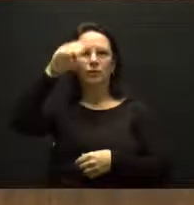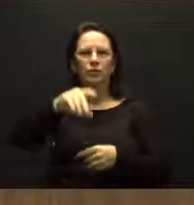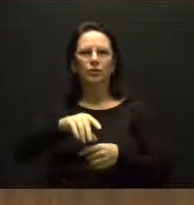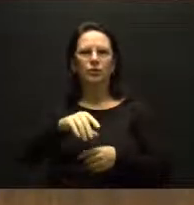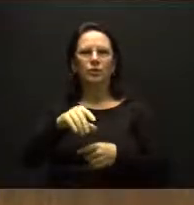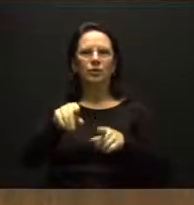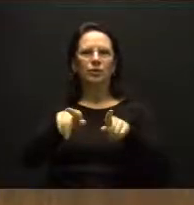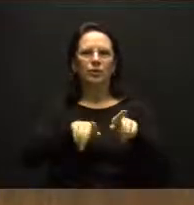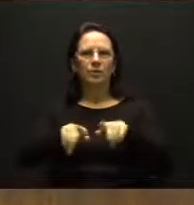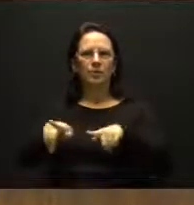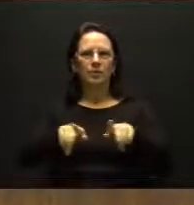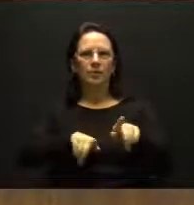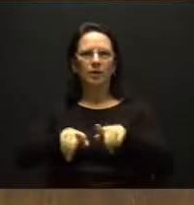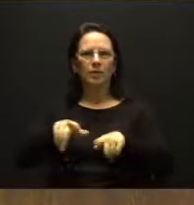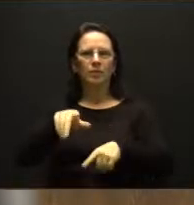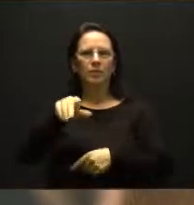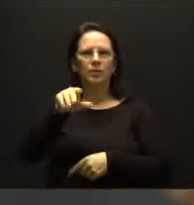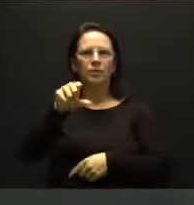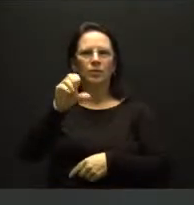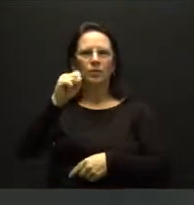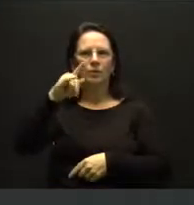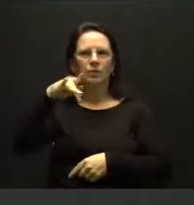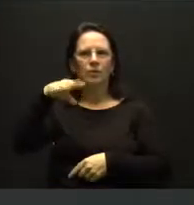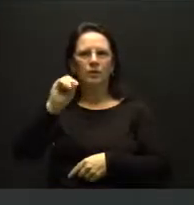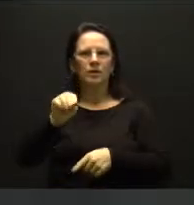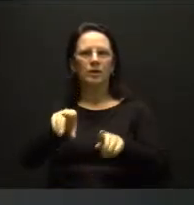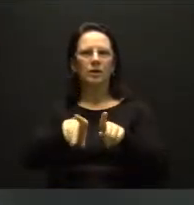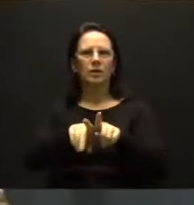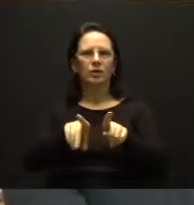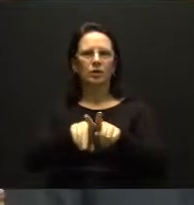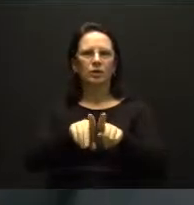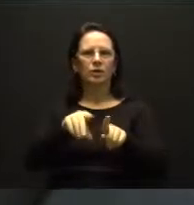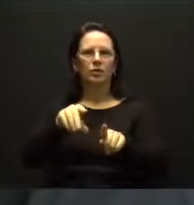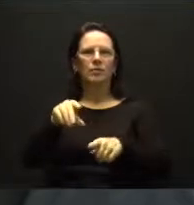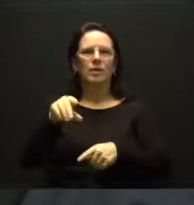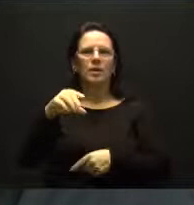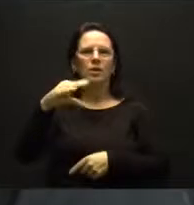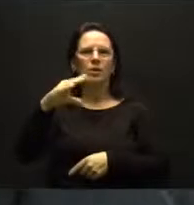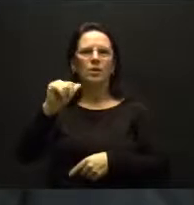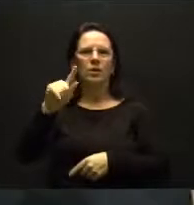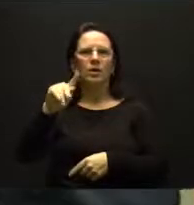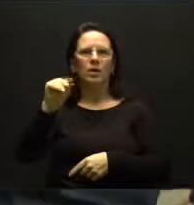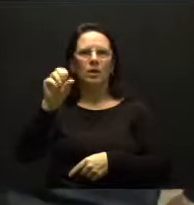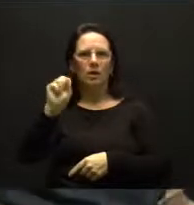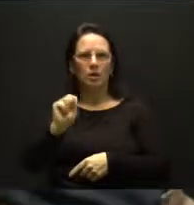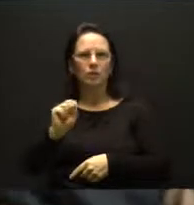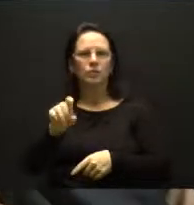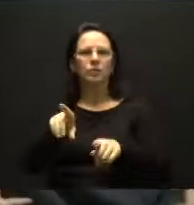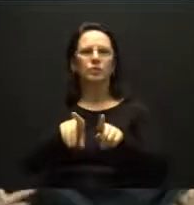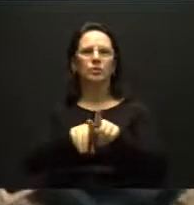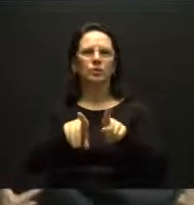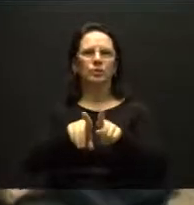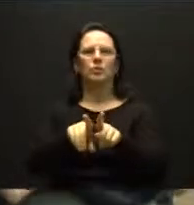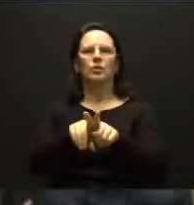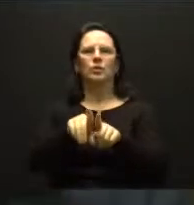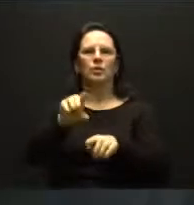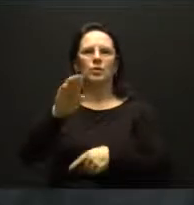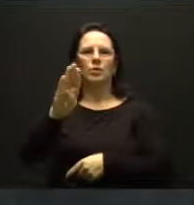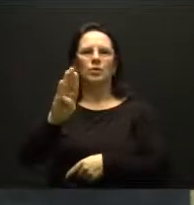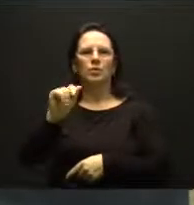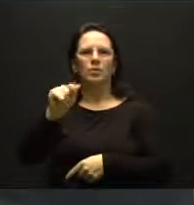calçados e dos servidores públicos carlos alberto o carlão da conservação que josé barbosa filha filho